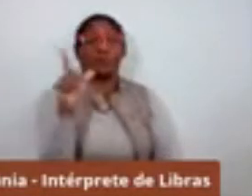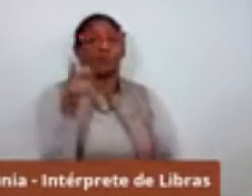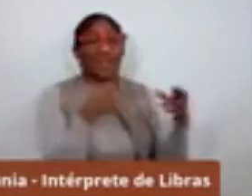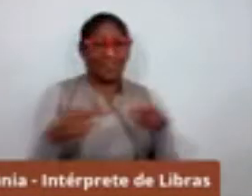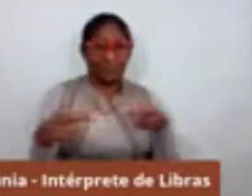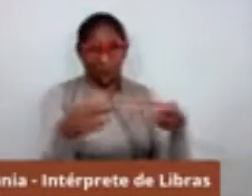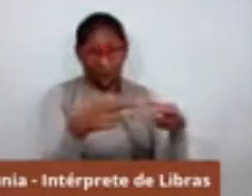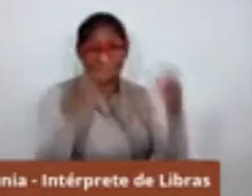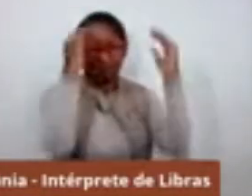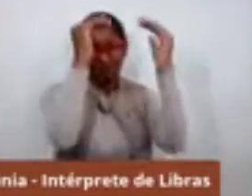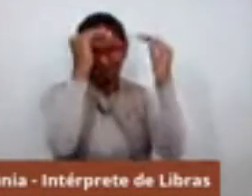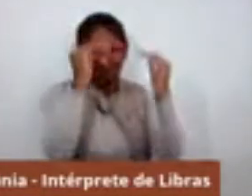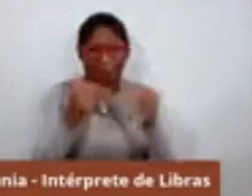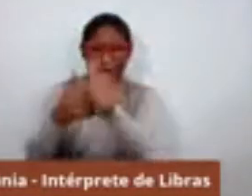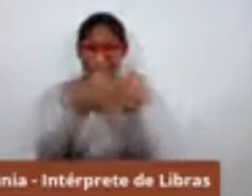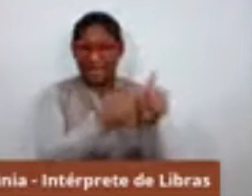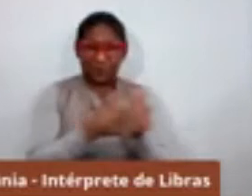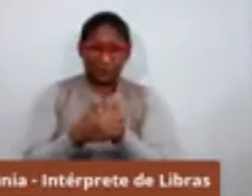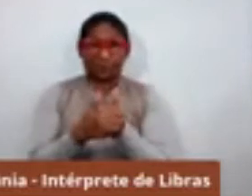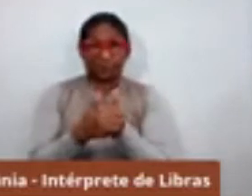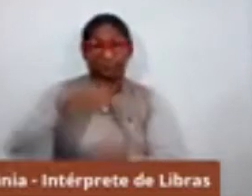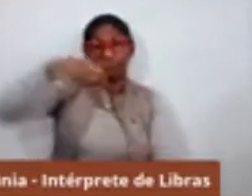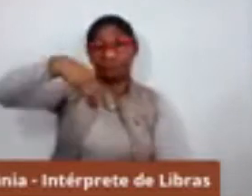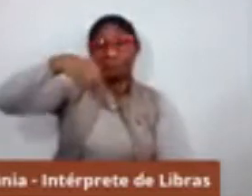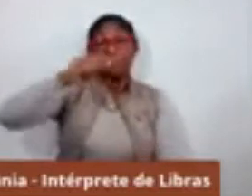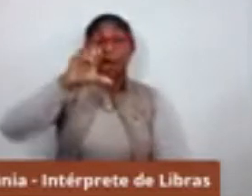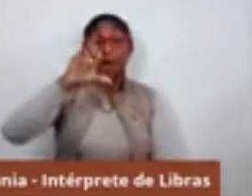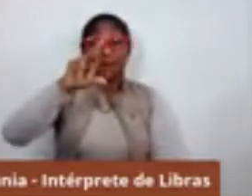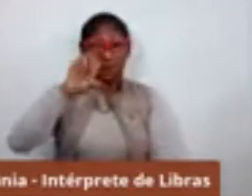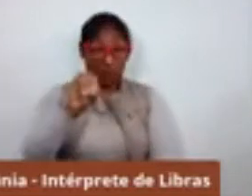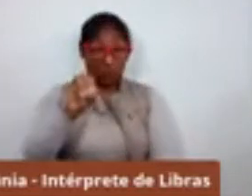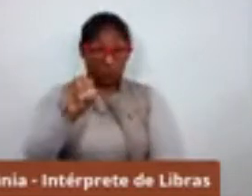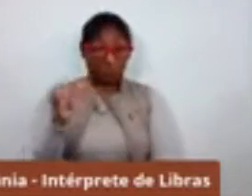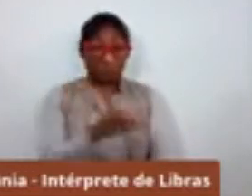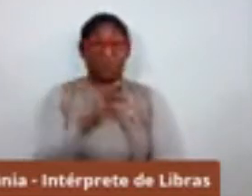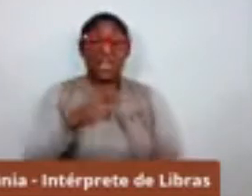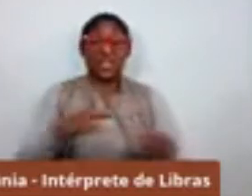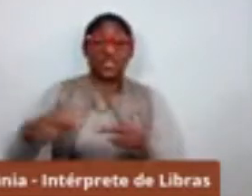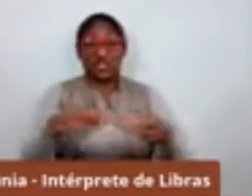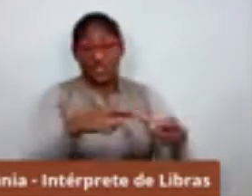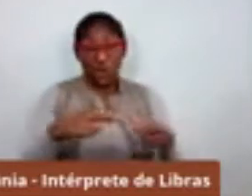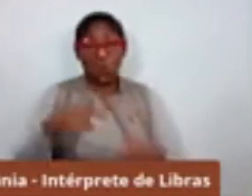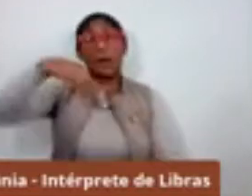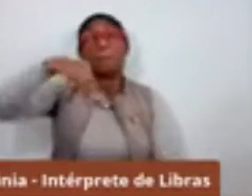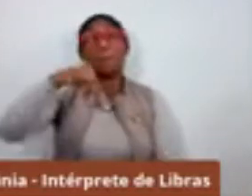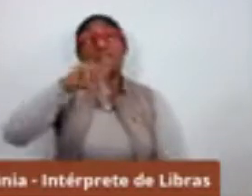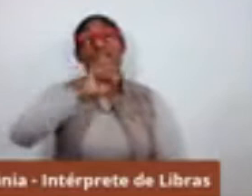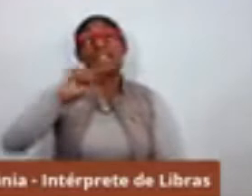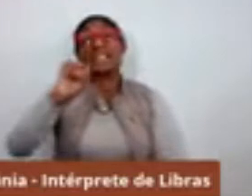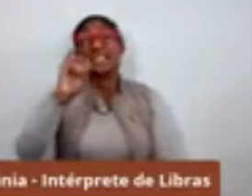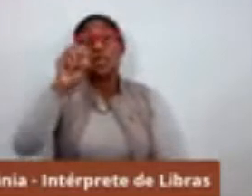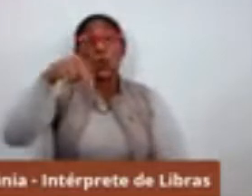estão vinculadas à macro-região missioneira tiveram melhoria ou estabilização de